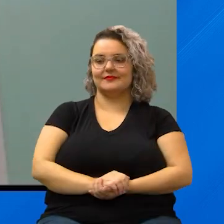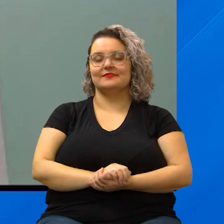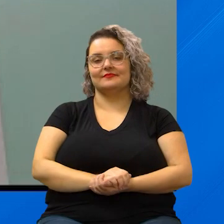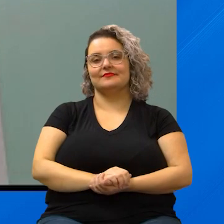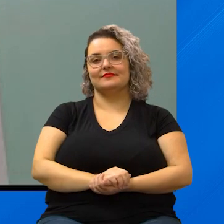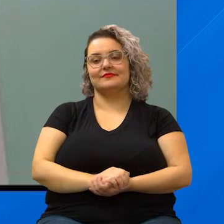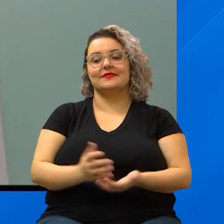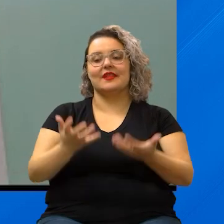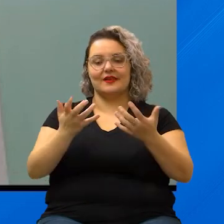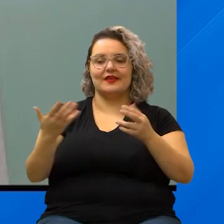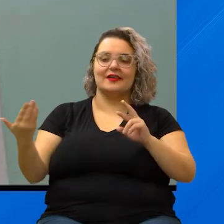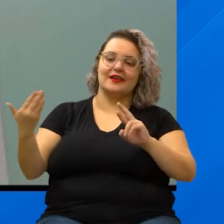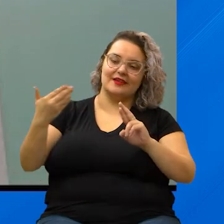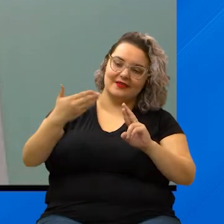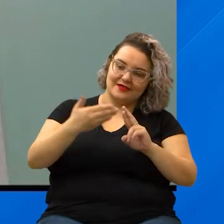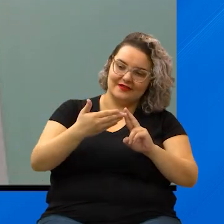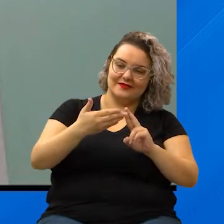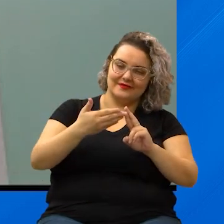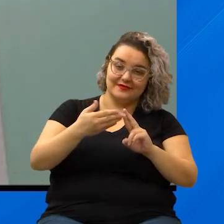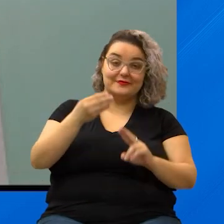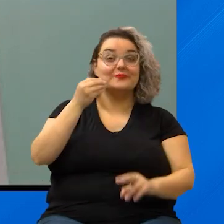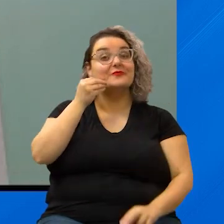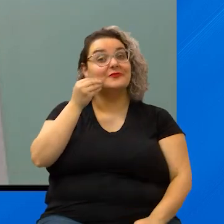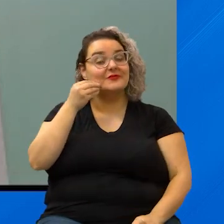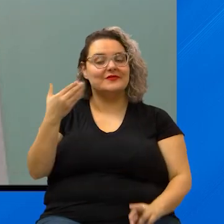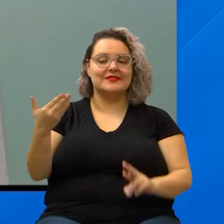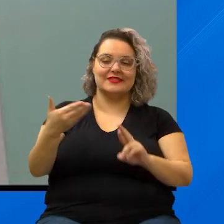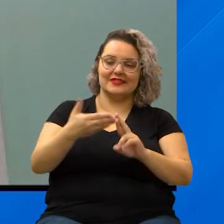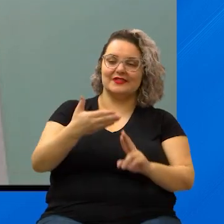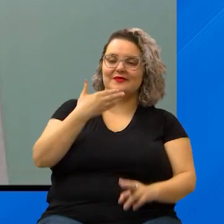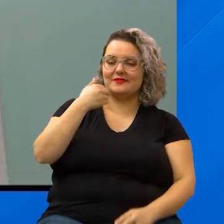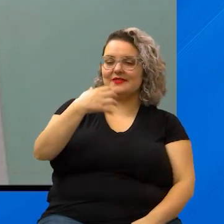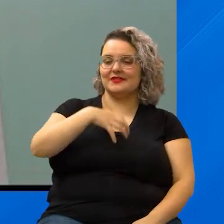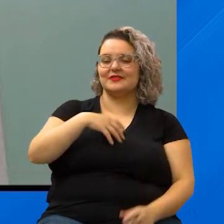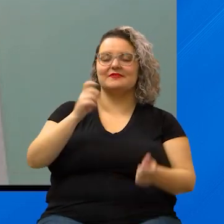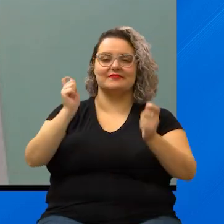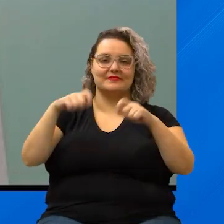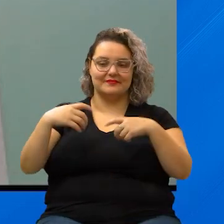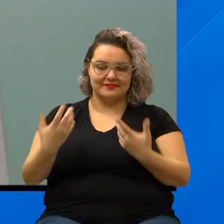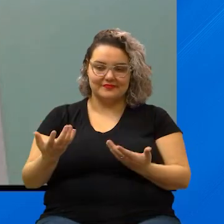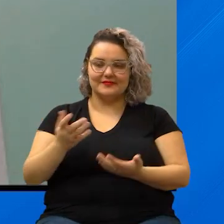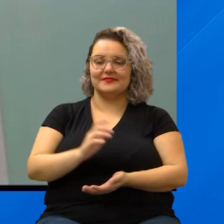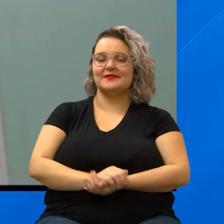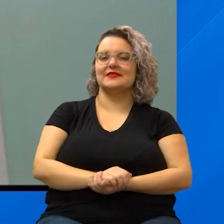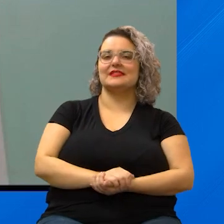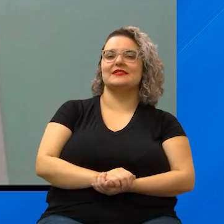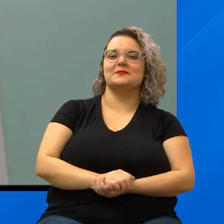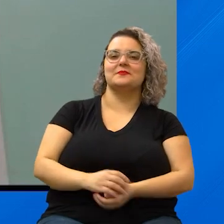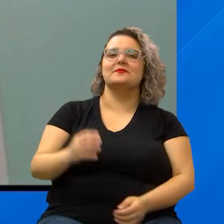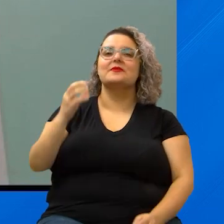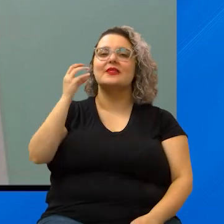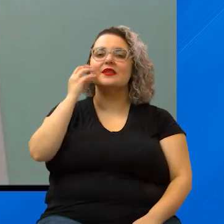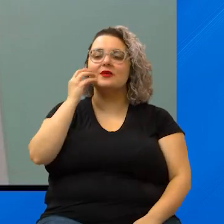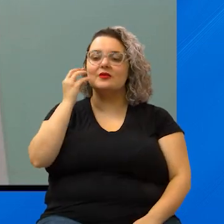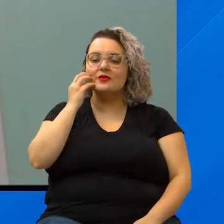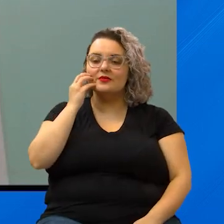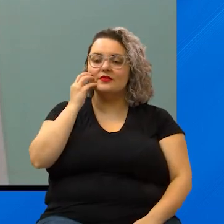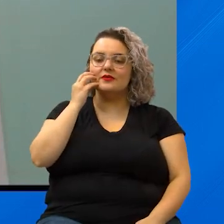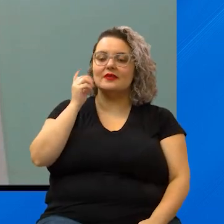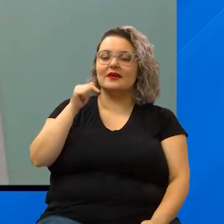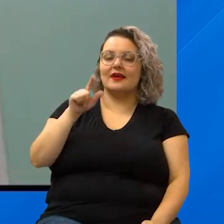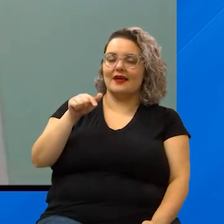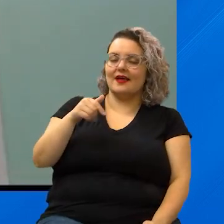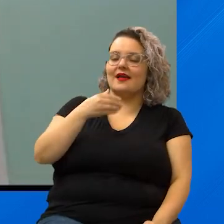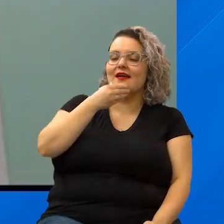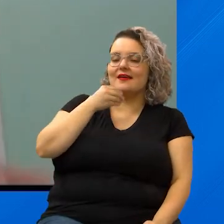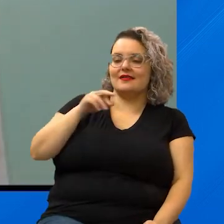gente. Então eu pretendo vou tentar representá-los da melhor forma possível. O Igor, ele